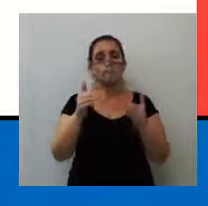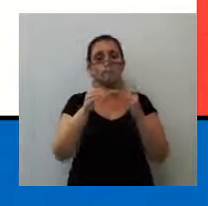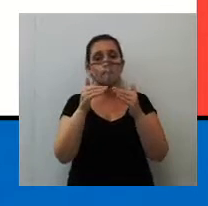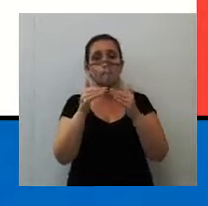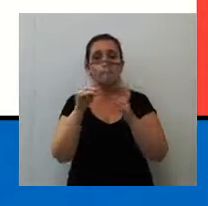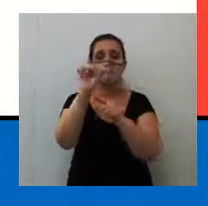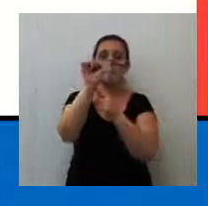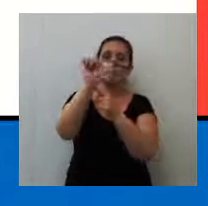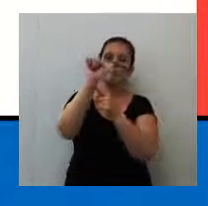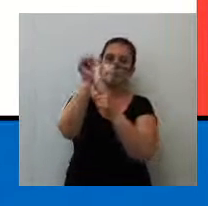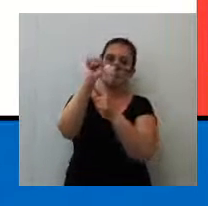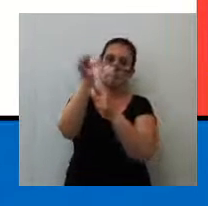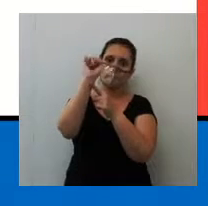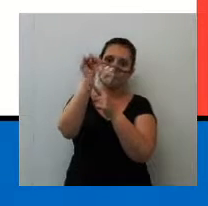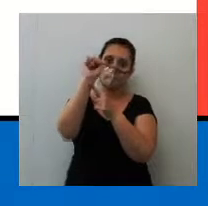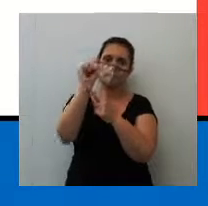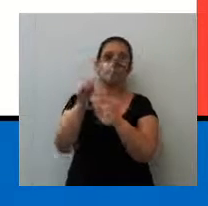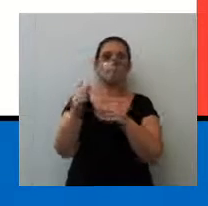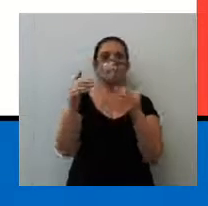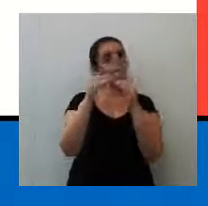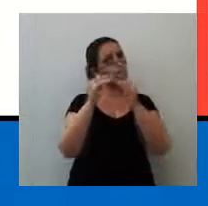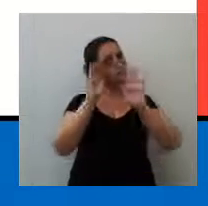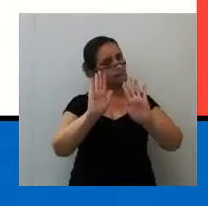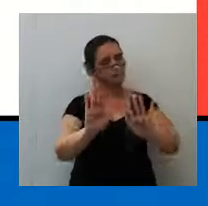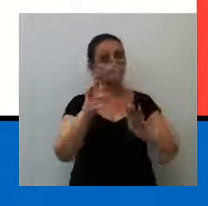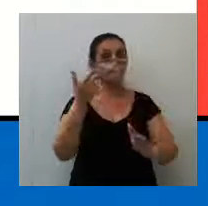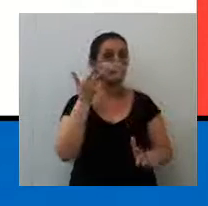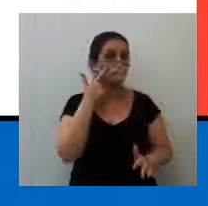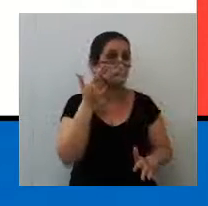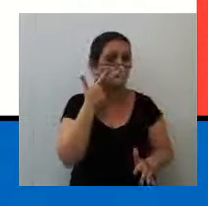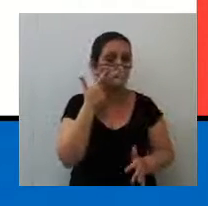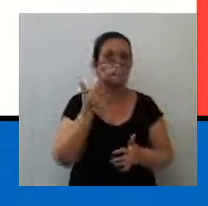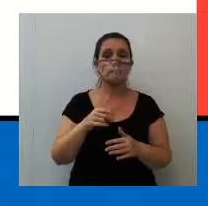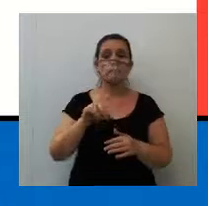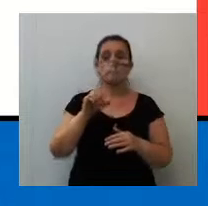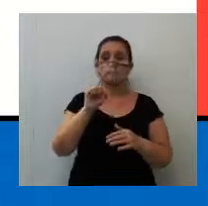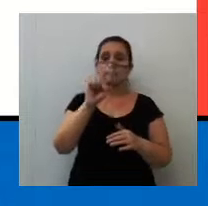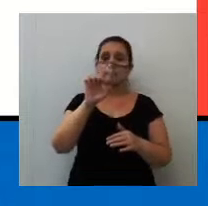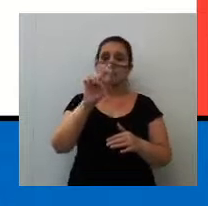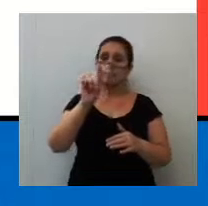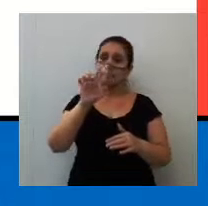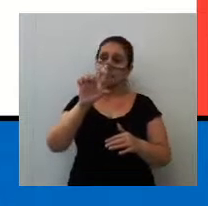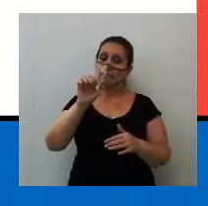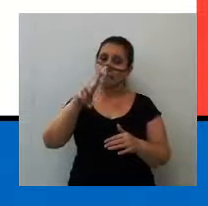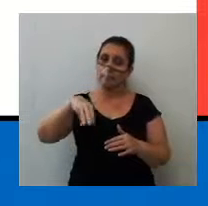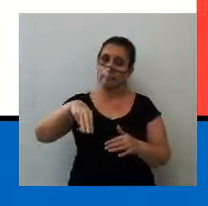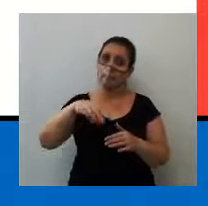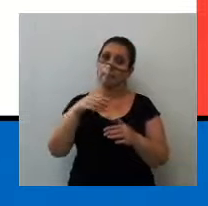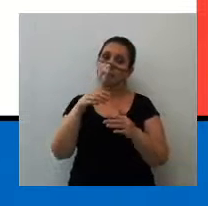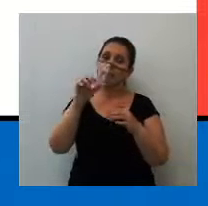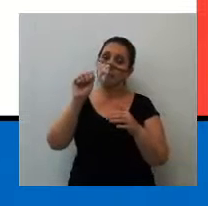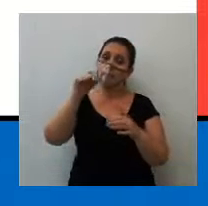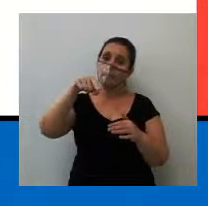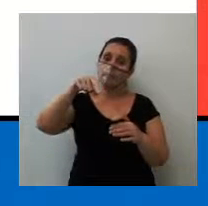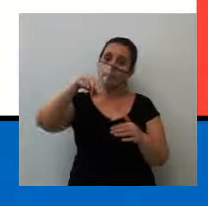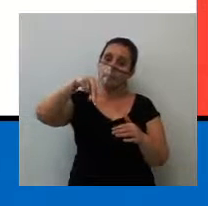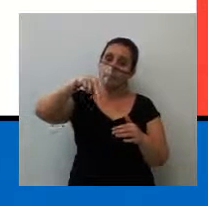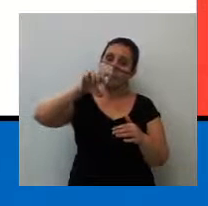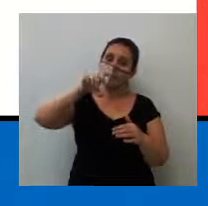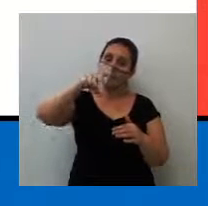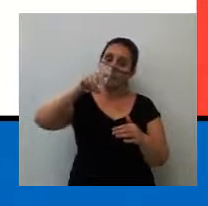com o objetivo a que se refere preste atenção nisso ó seguem em anexo os documentos